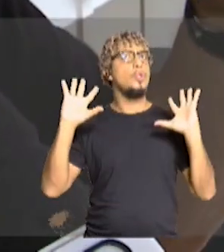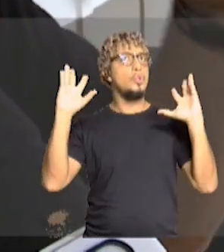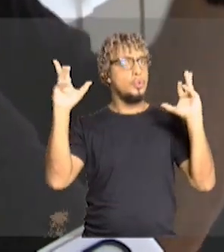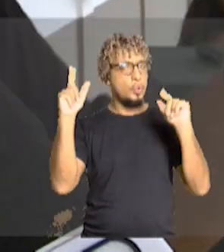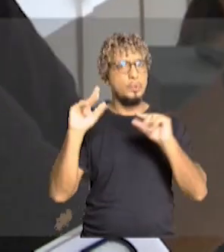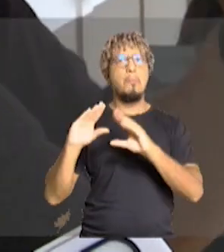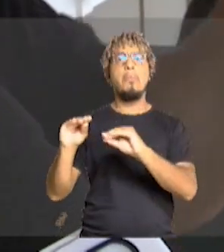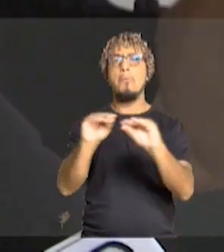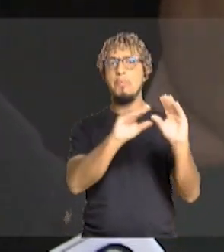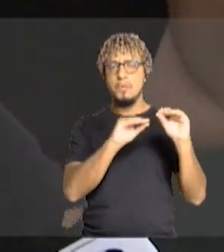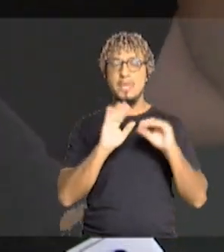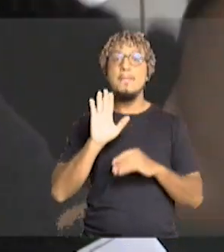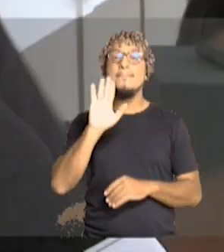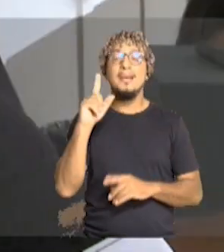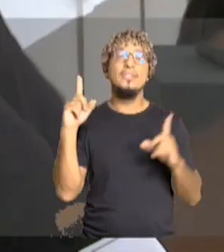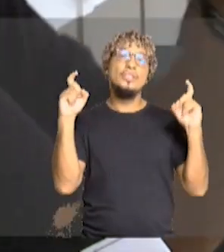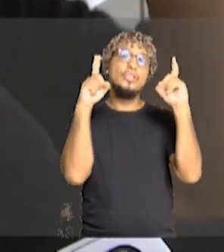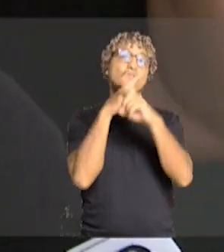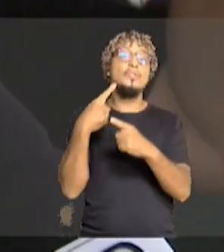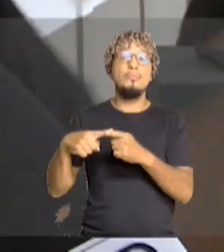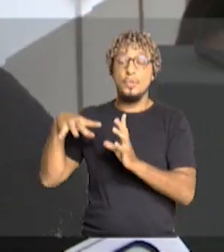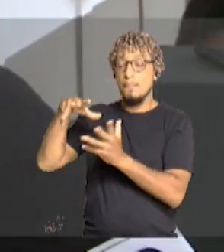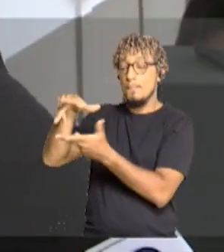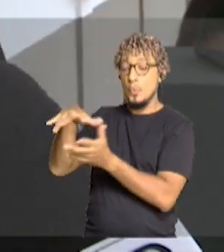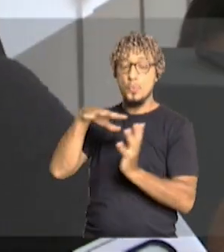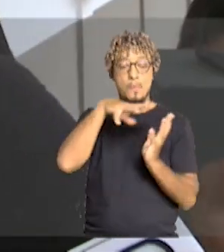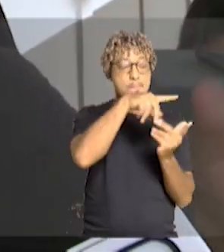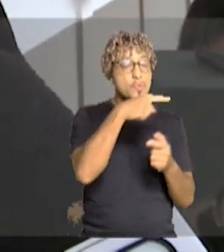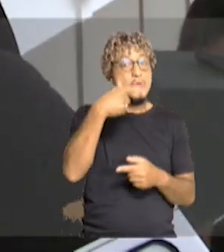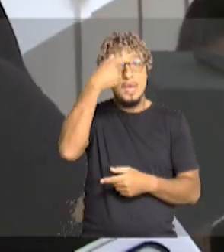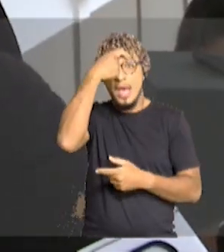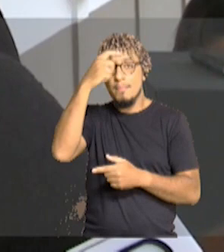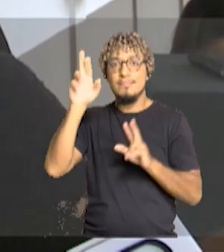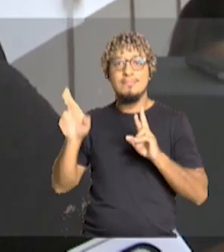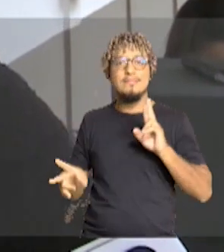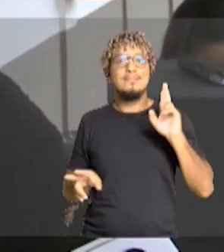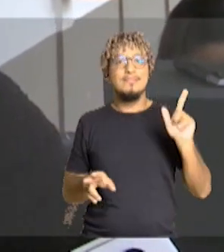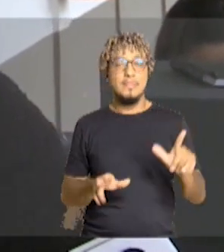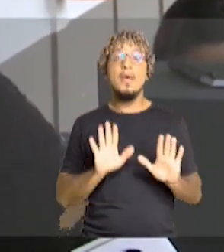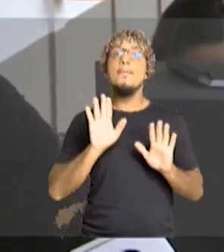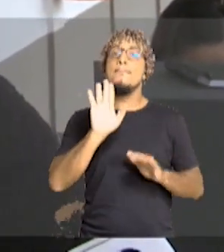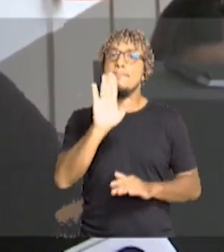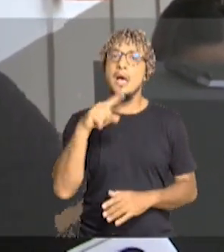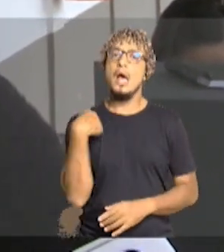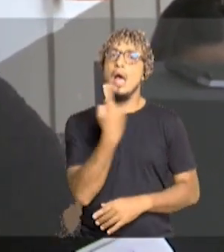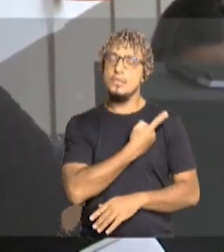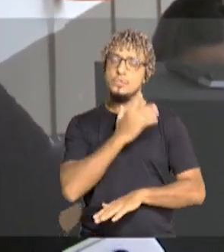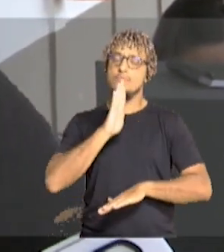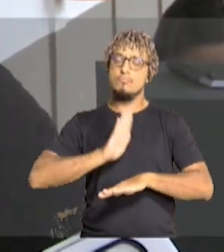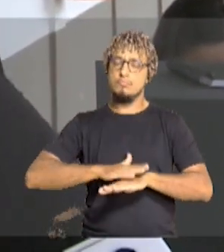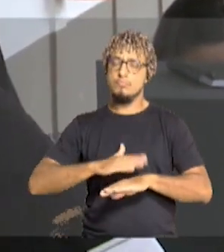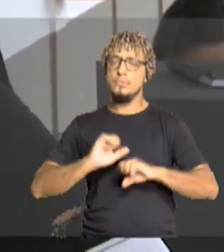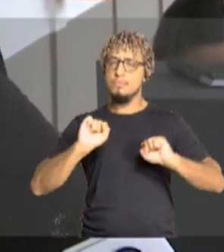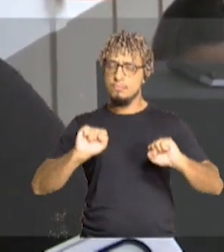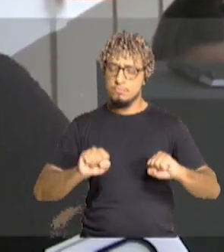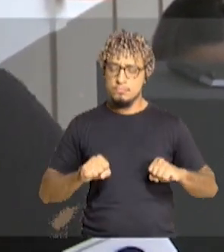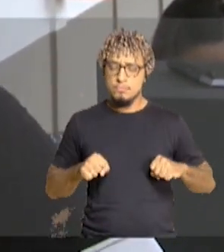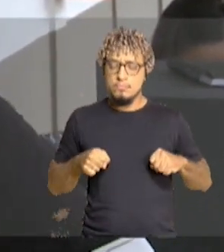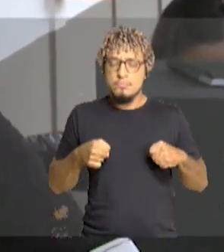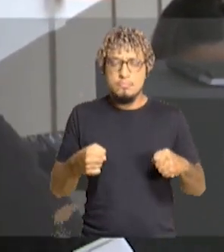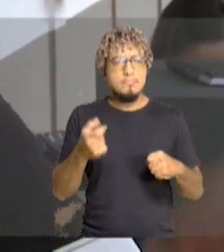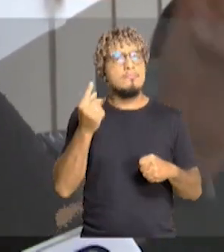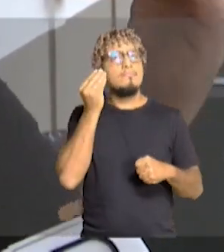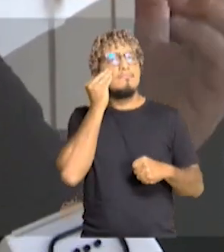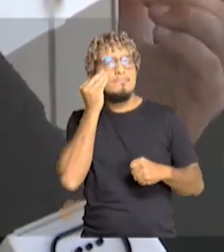fala né mas isso é difícil porque isso é um mundo diferente são formas de pensar diferente agora não é por isso que a gente não tem que fazer esse esforço né Abrir